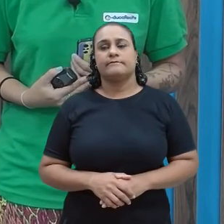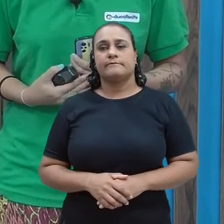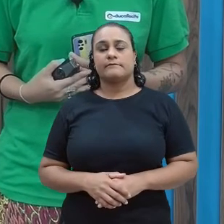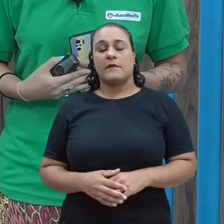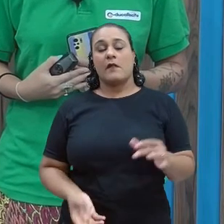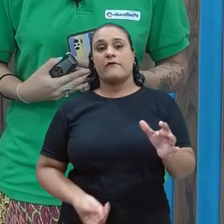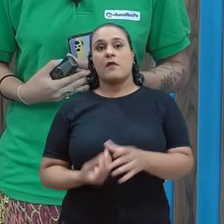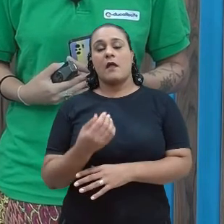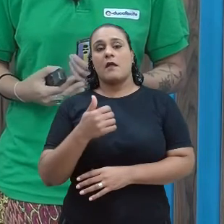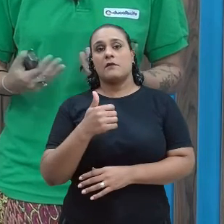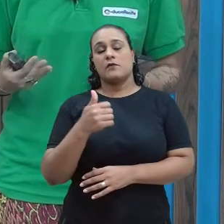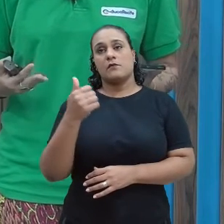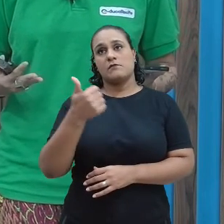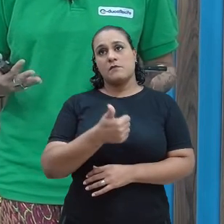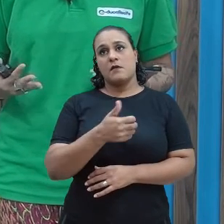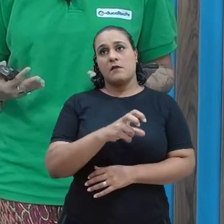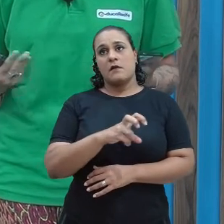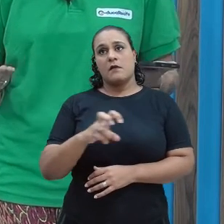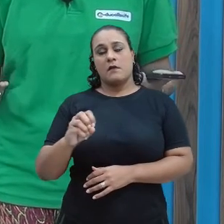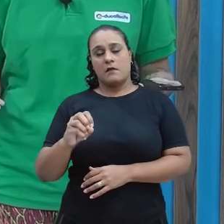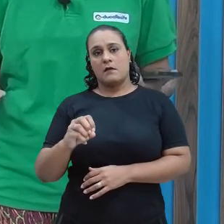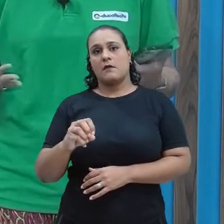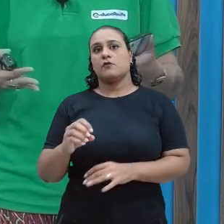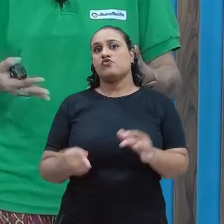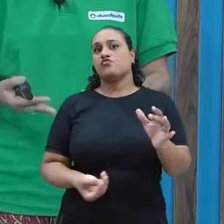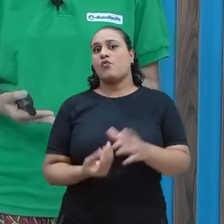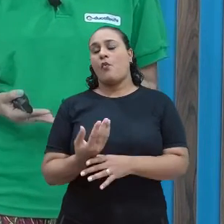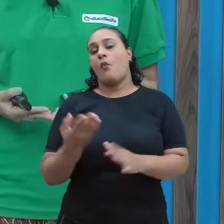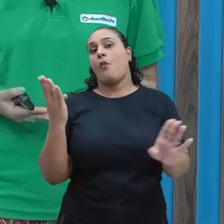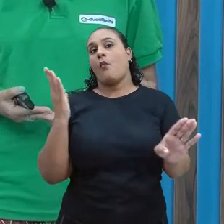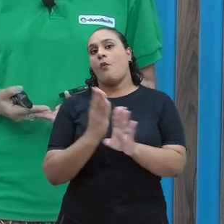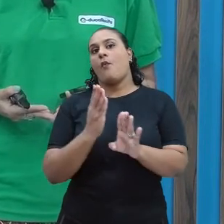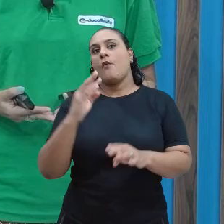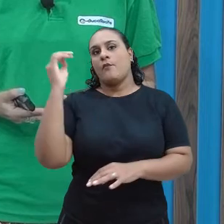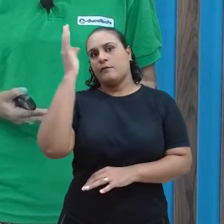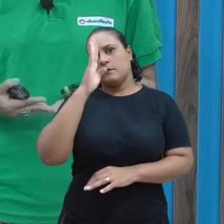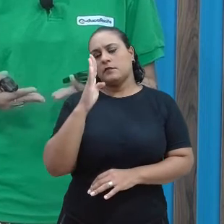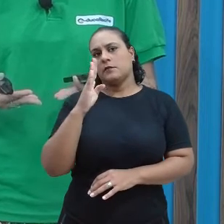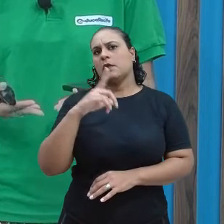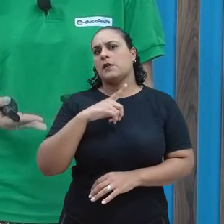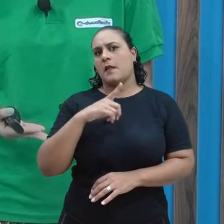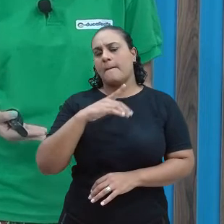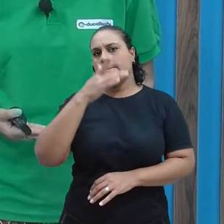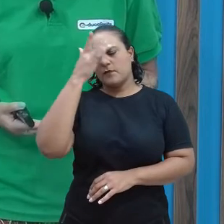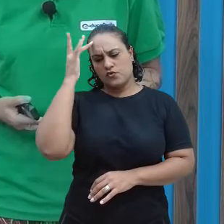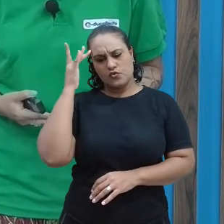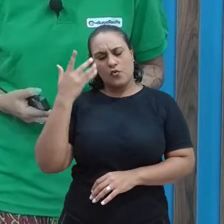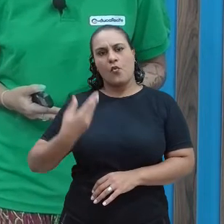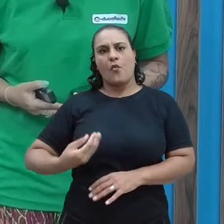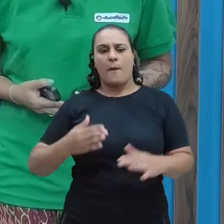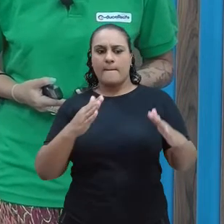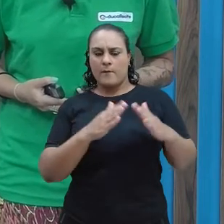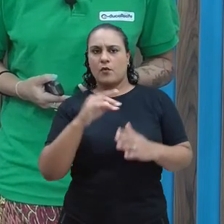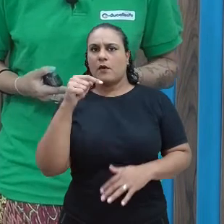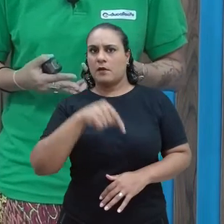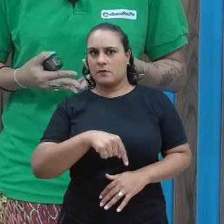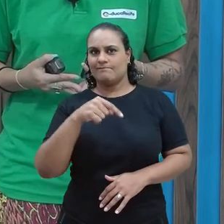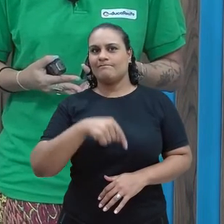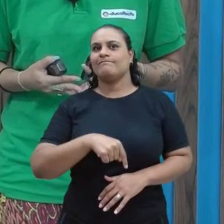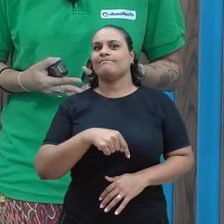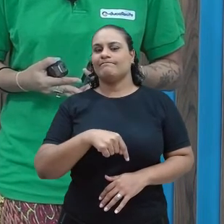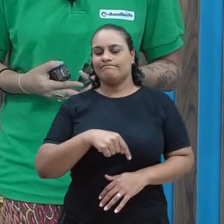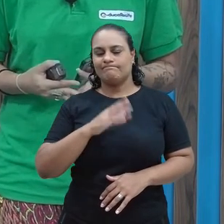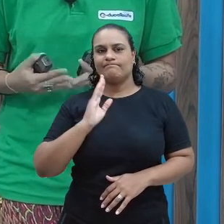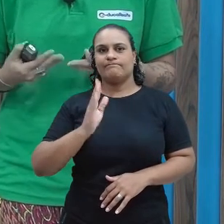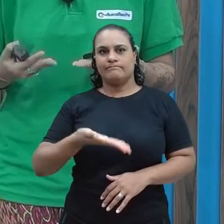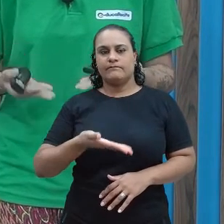lá em 1500. Descobrimento esse que já existiam pessoas aqui, né, os indígenas já ocupavam esses